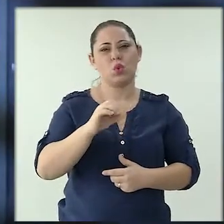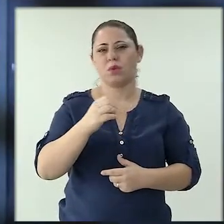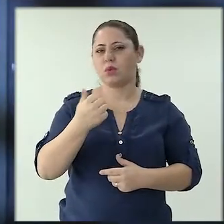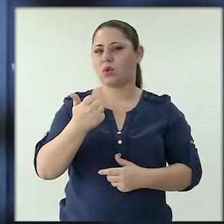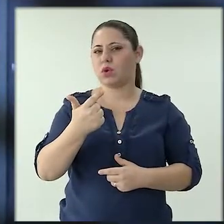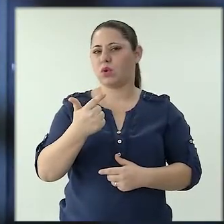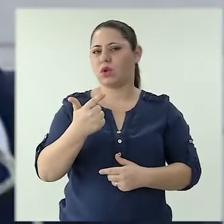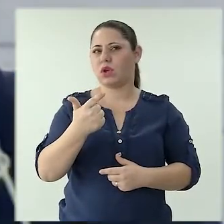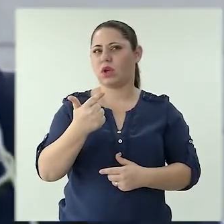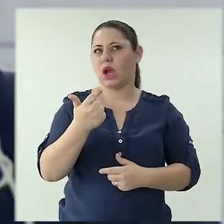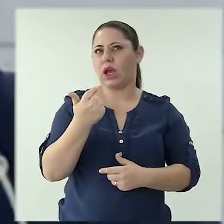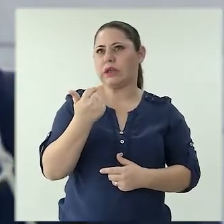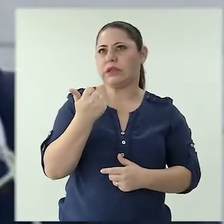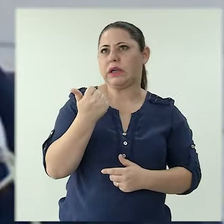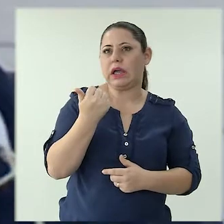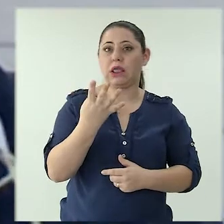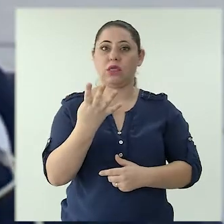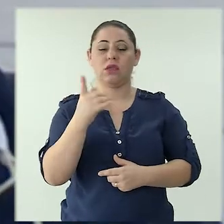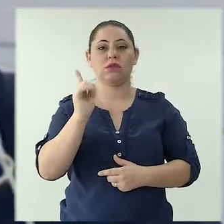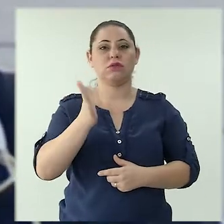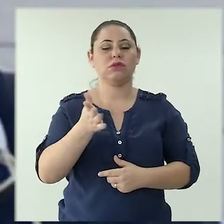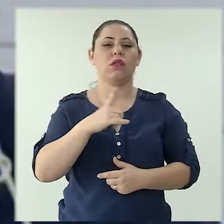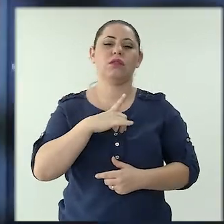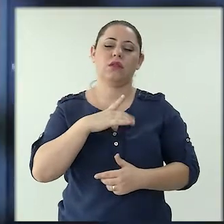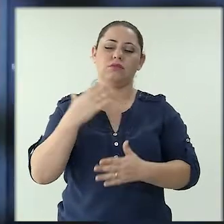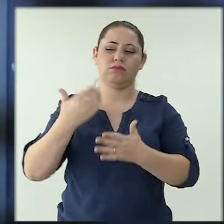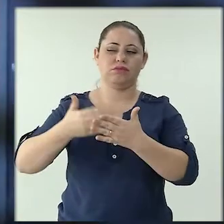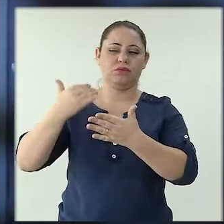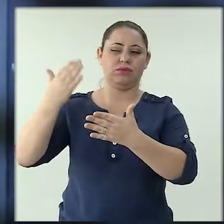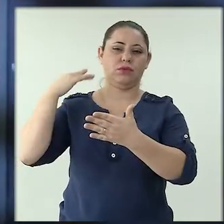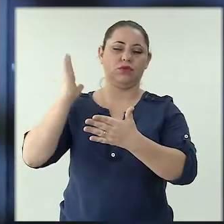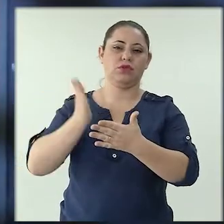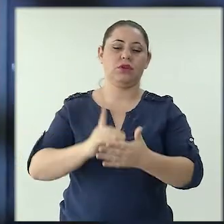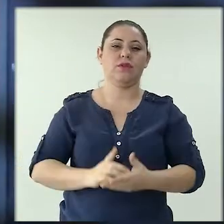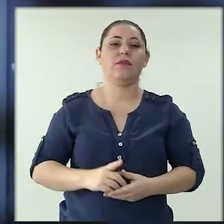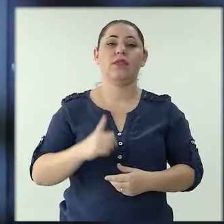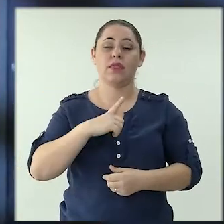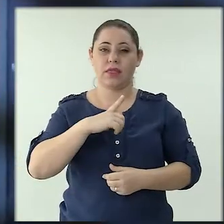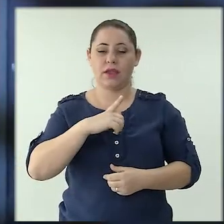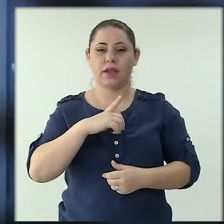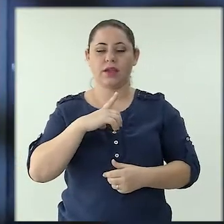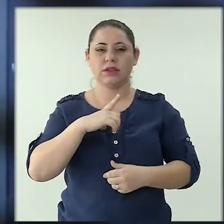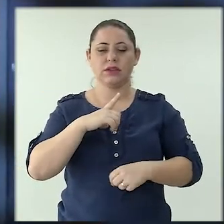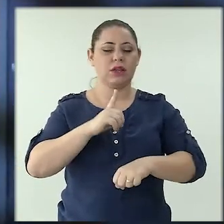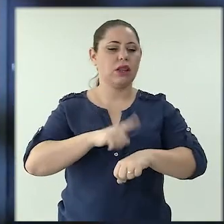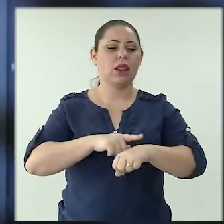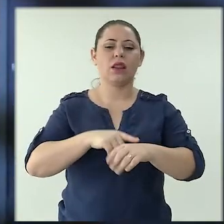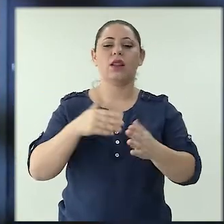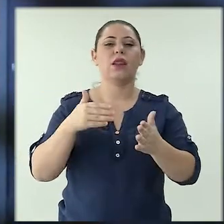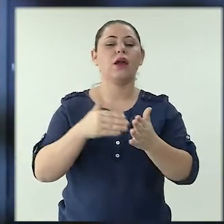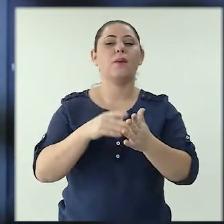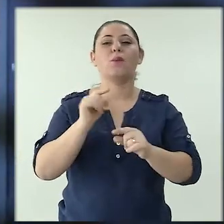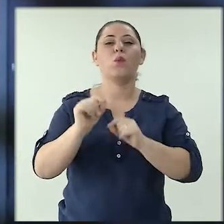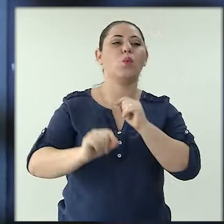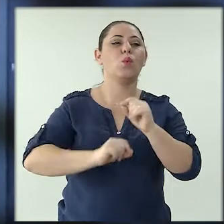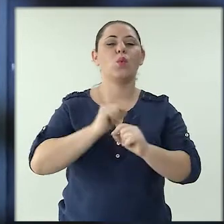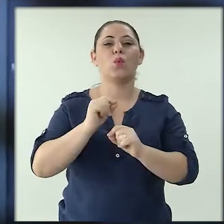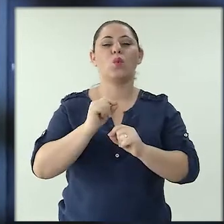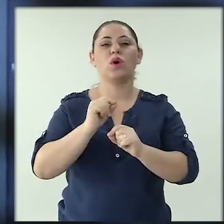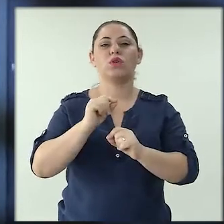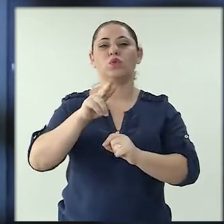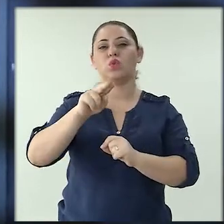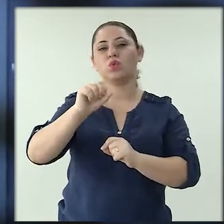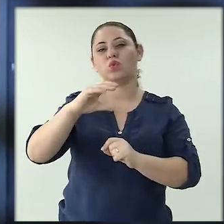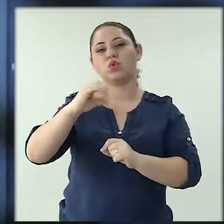já tem tempo, hein? Faz um tempinho já, hein? Já deu tempo de fazer quantos usucapiões aí